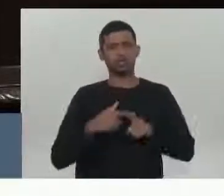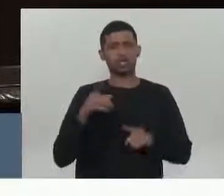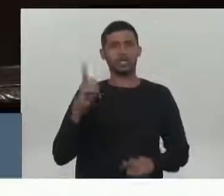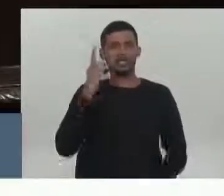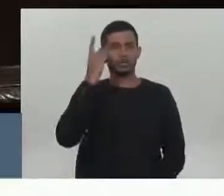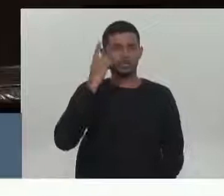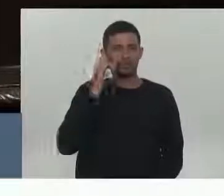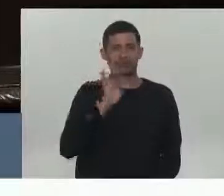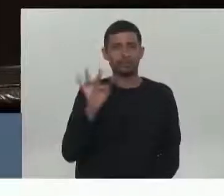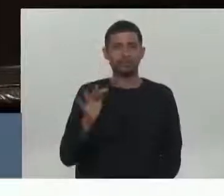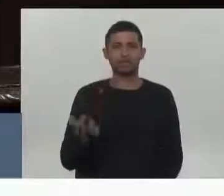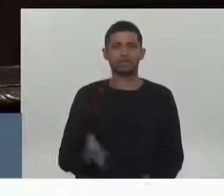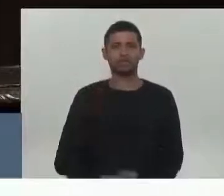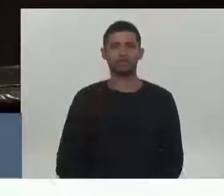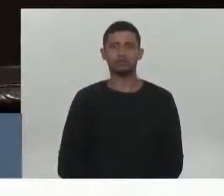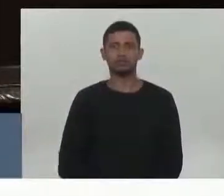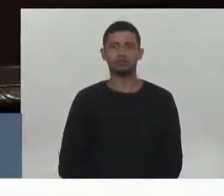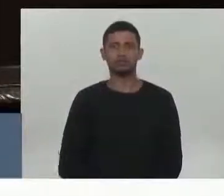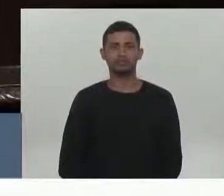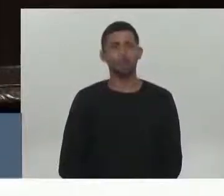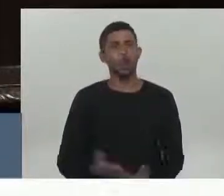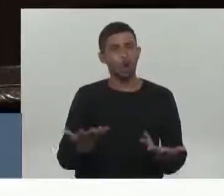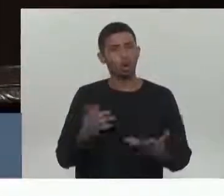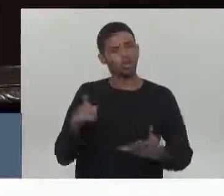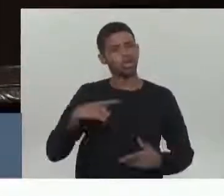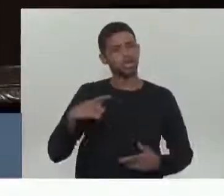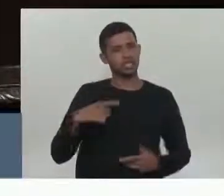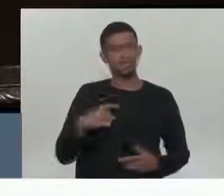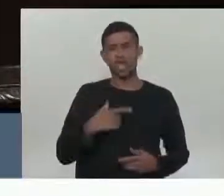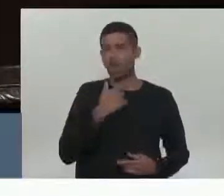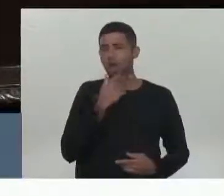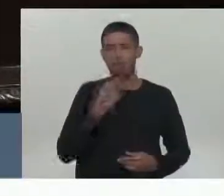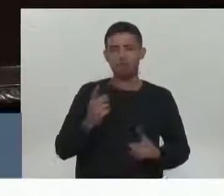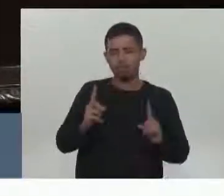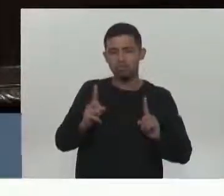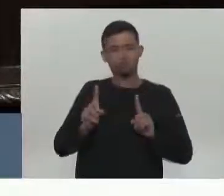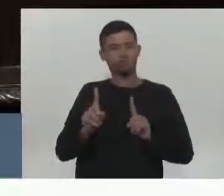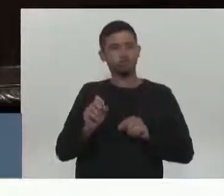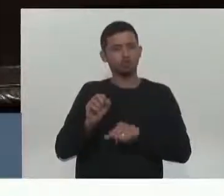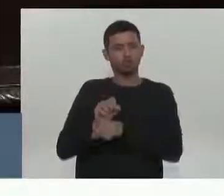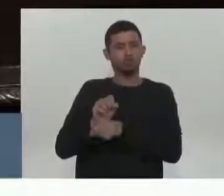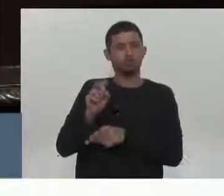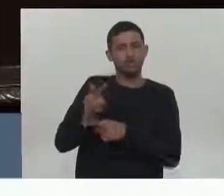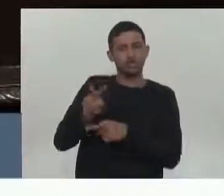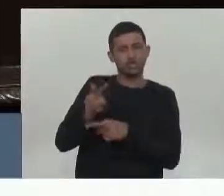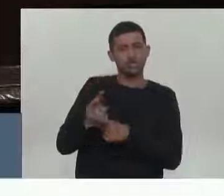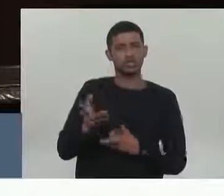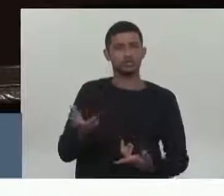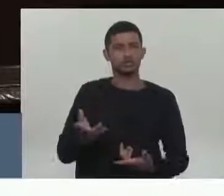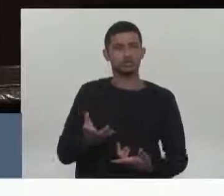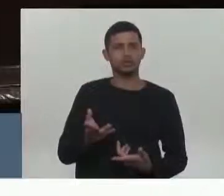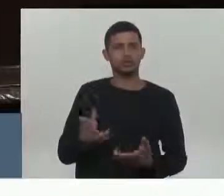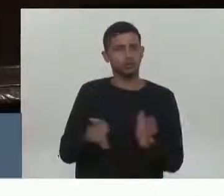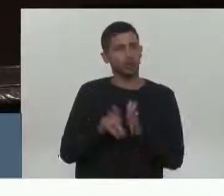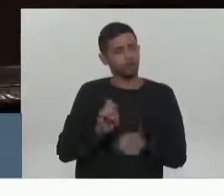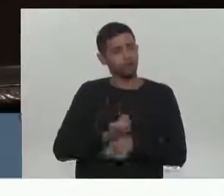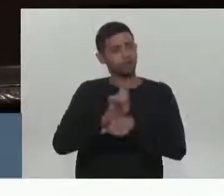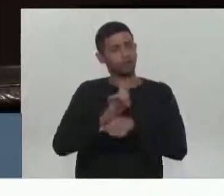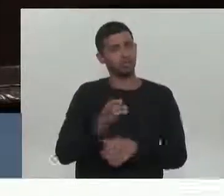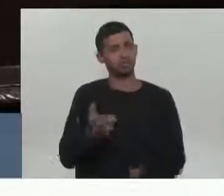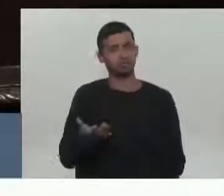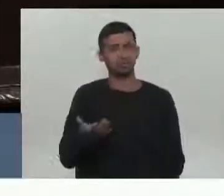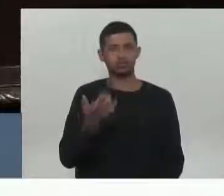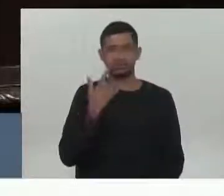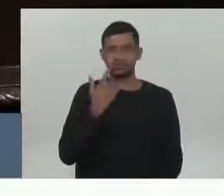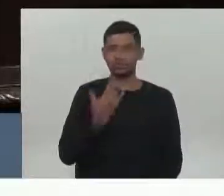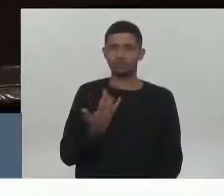federal, anda com seguranças do Estado. Deputado Márcio Pacheco. Então, é preciso